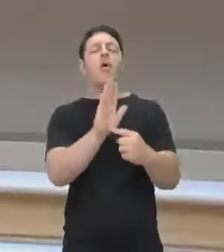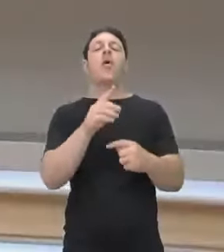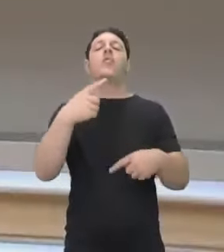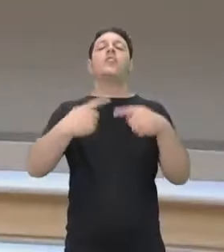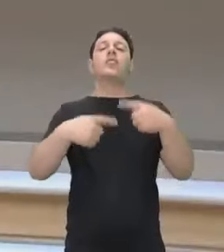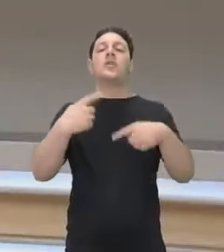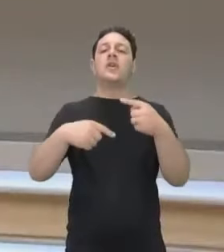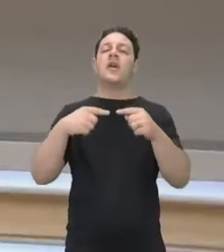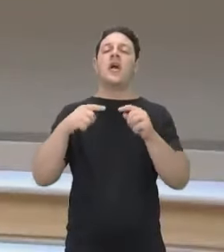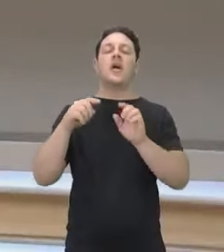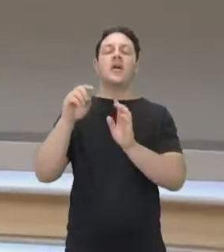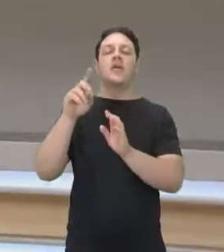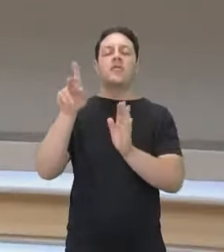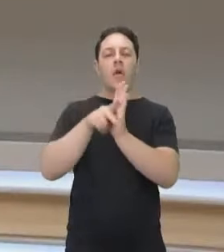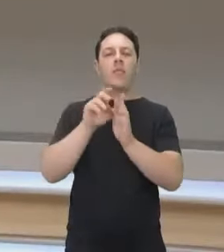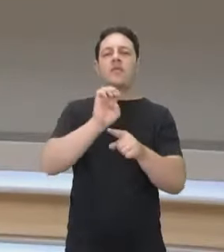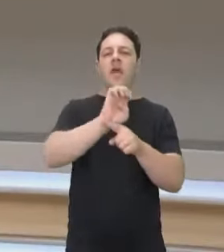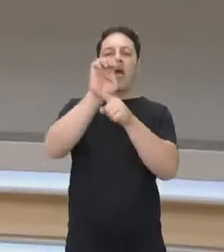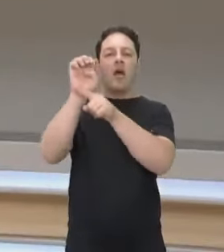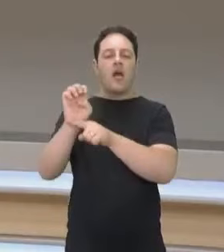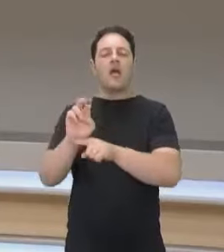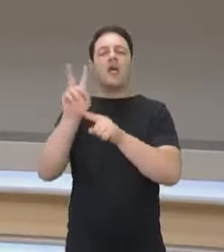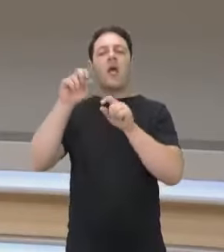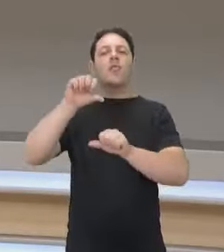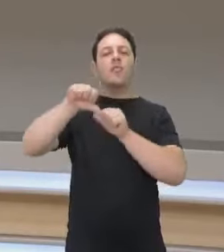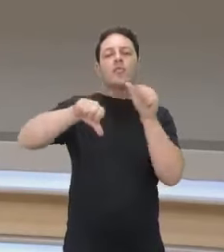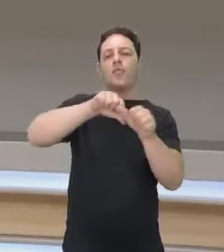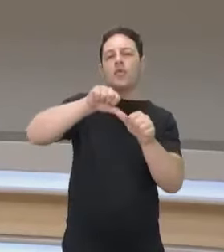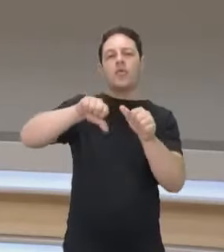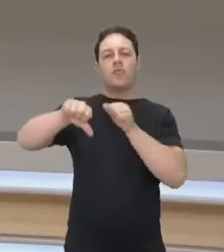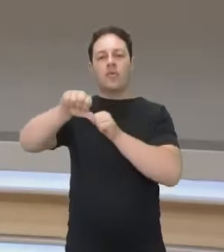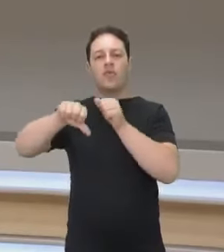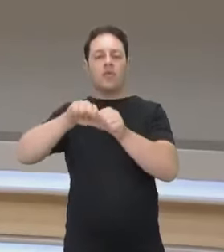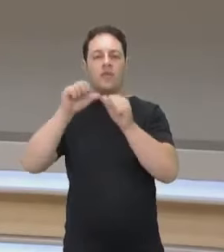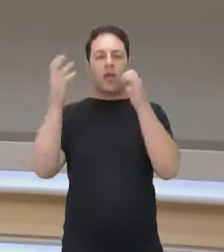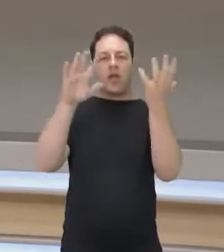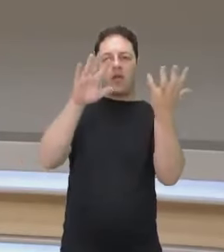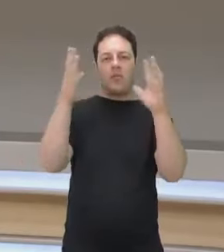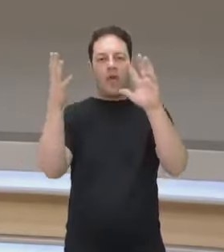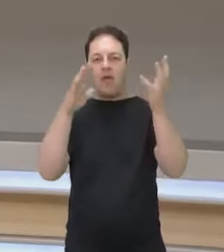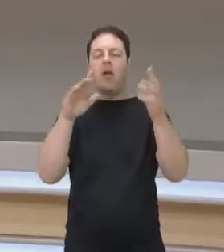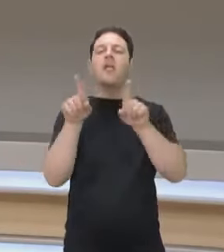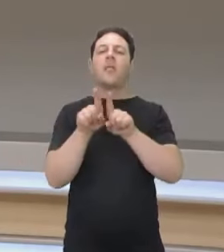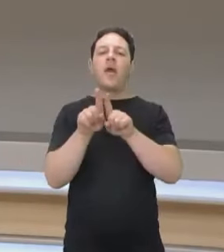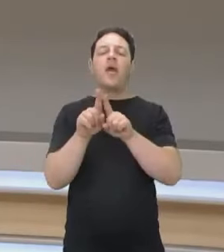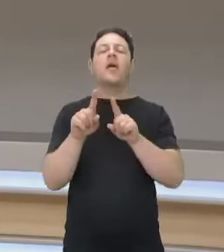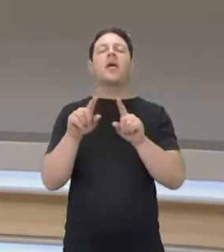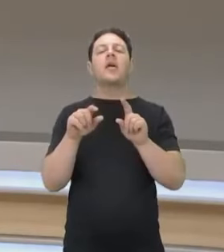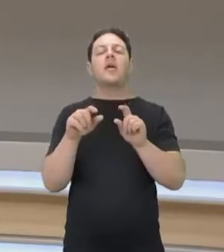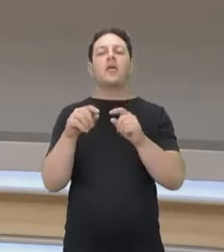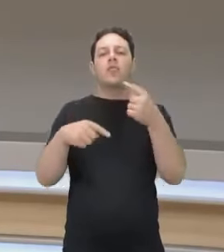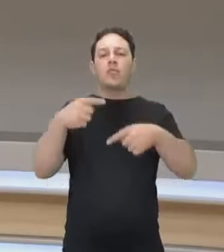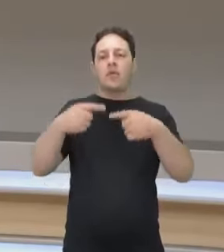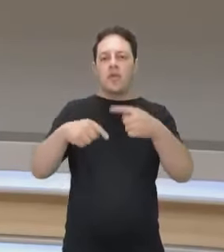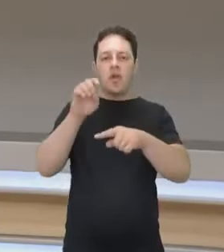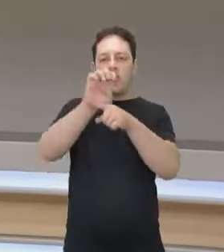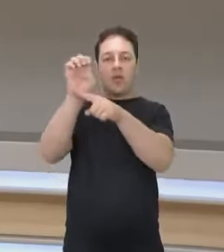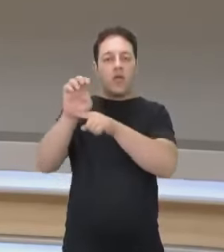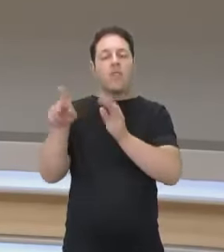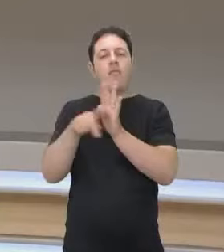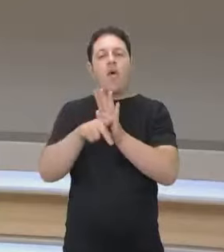mudanças climáticas, pode mostrar a política estadual de defesa civil, coisas concretas, que